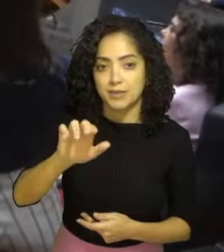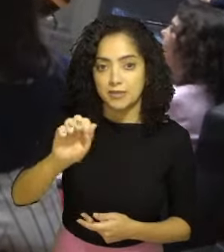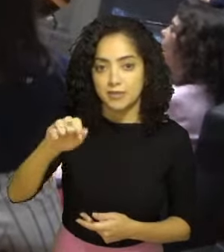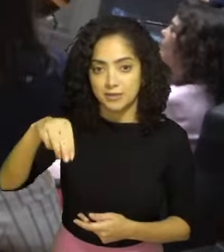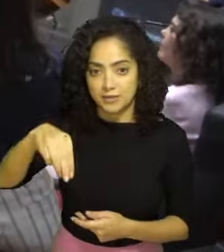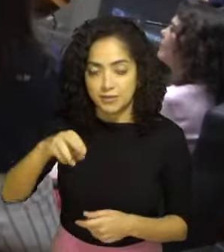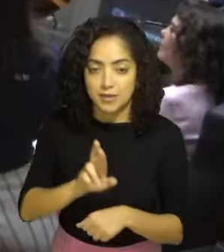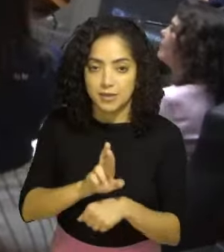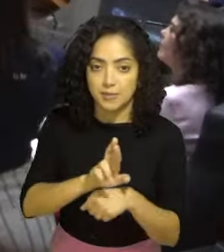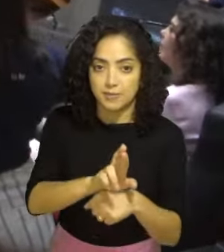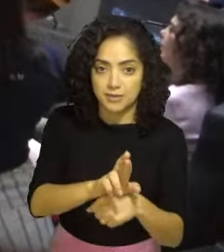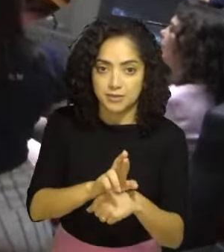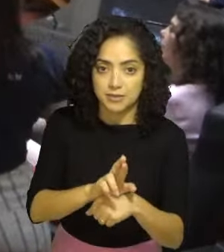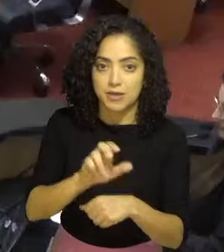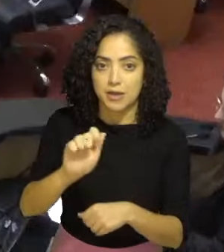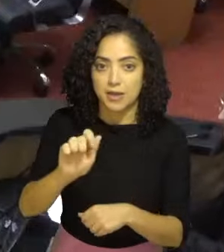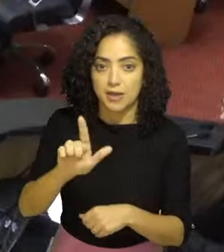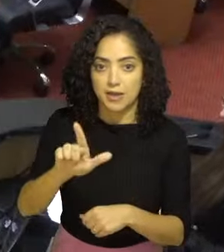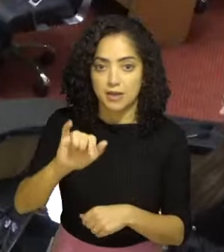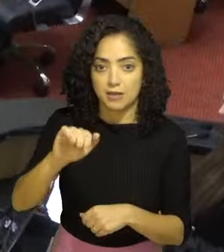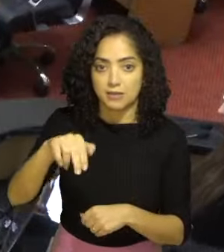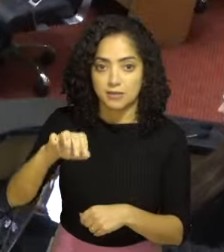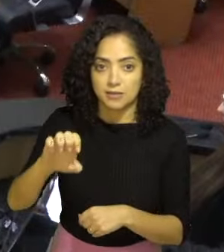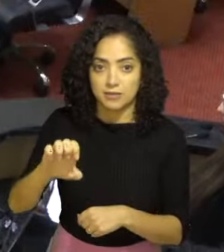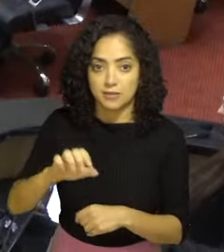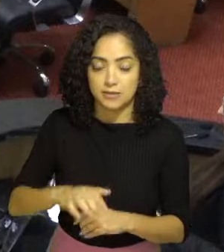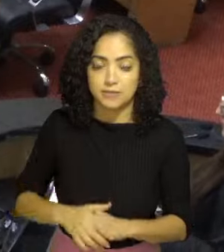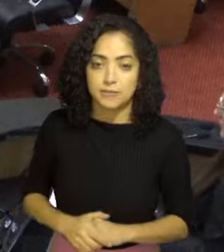representada pela senhora Aline Bonetti.